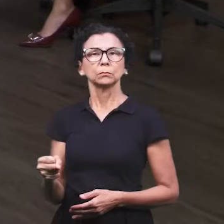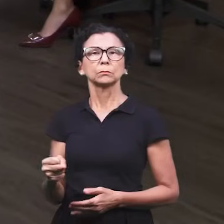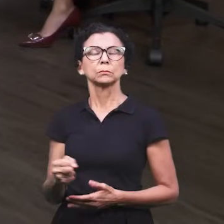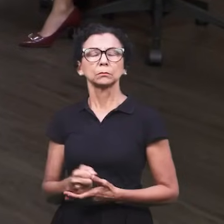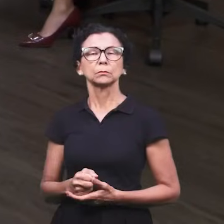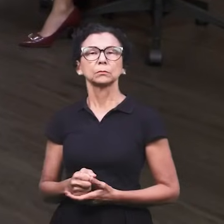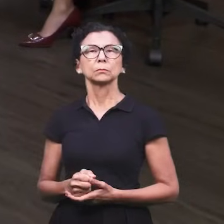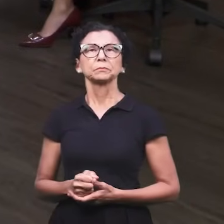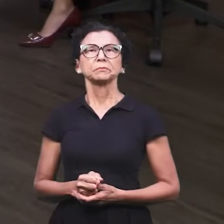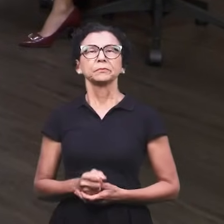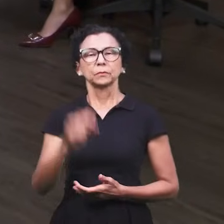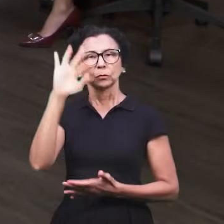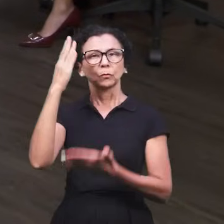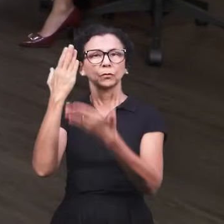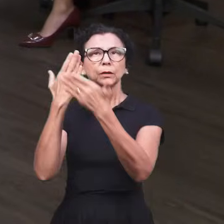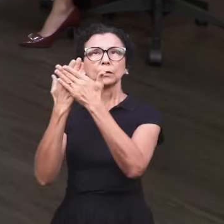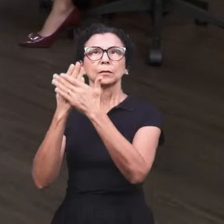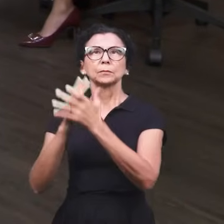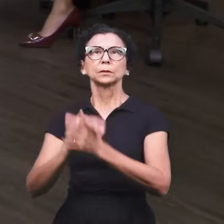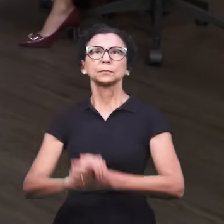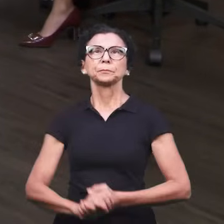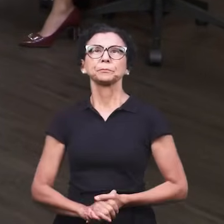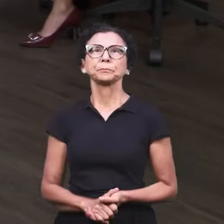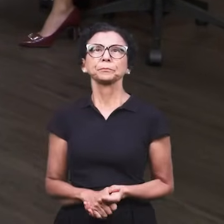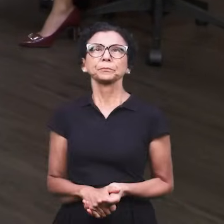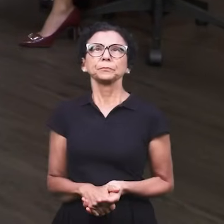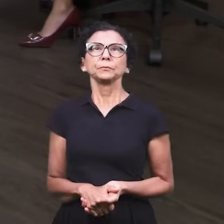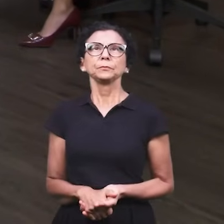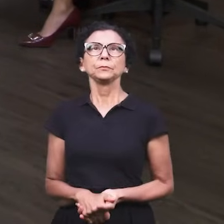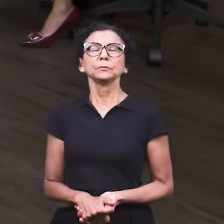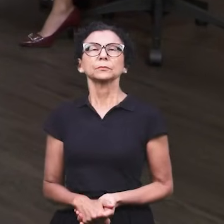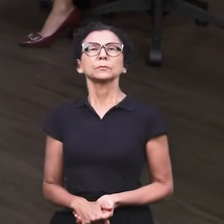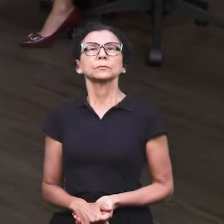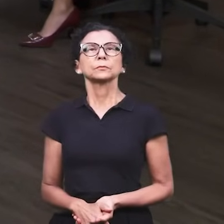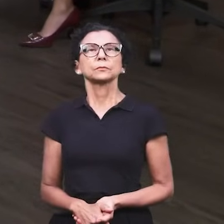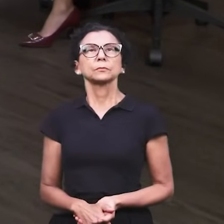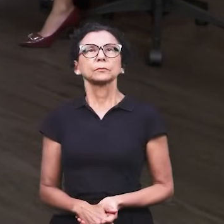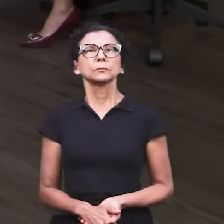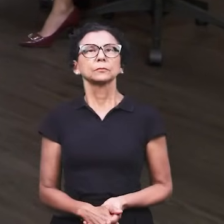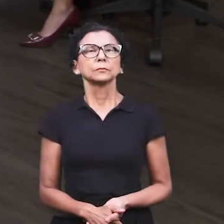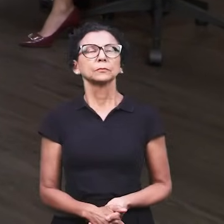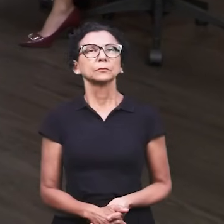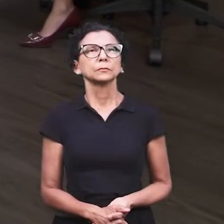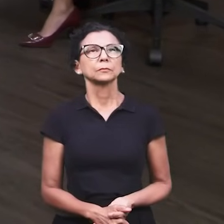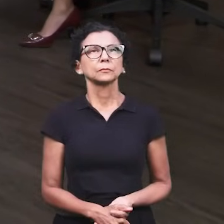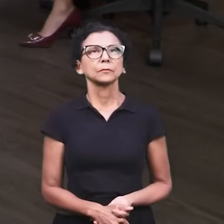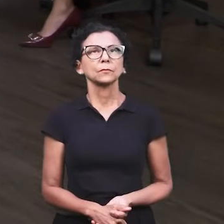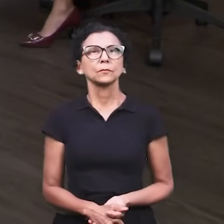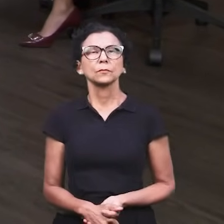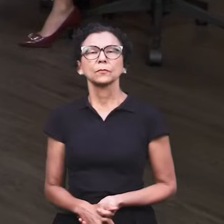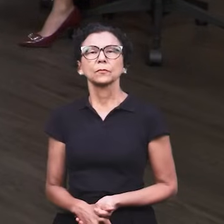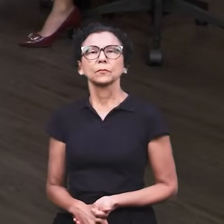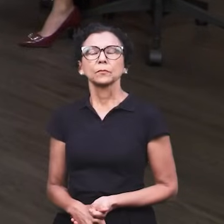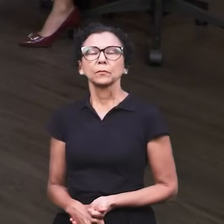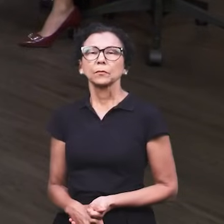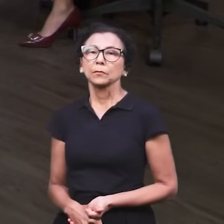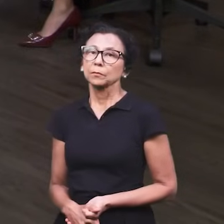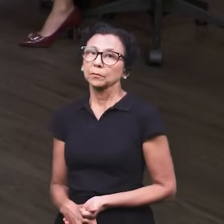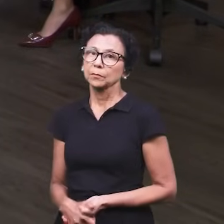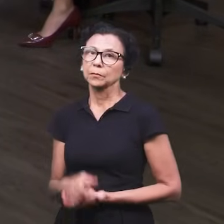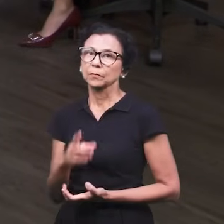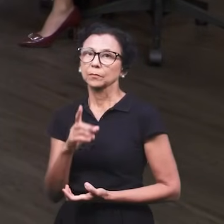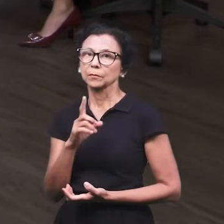experiência. E a ovelha, você falou de ovelha, para que alguém seja ovelha do Senhor, tem que estar no